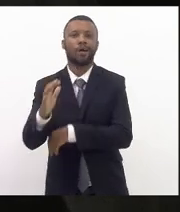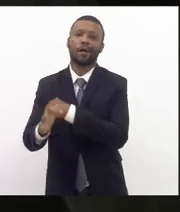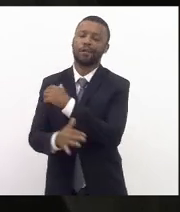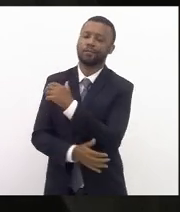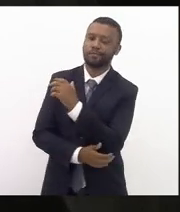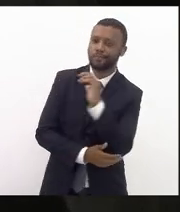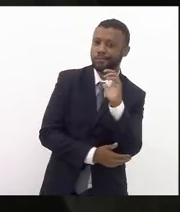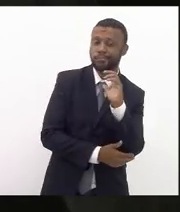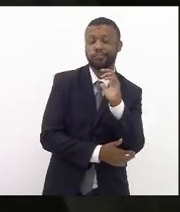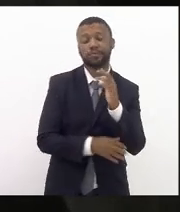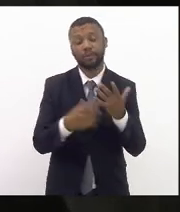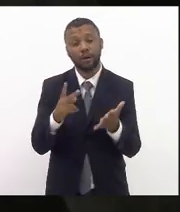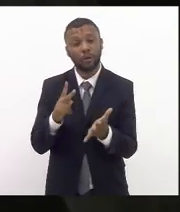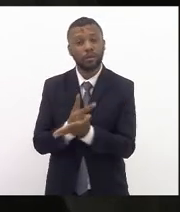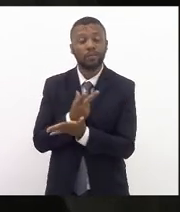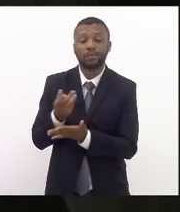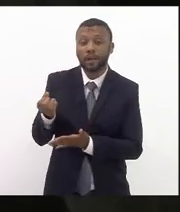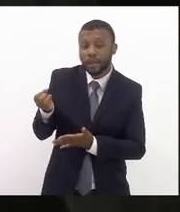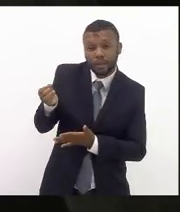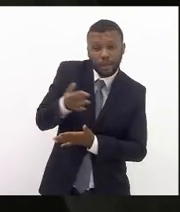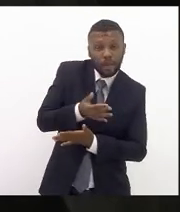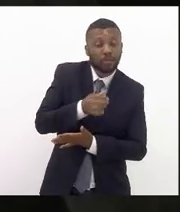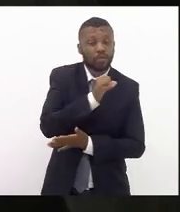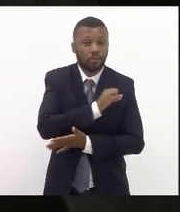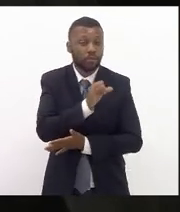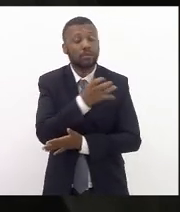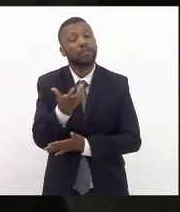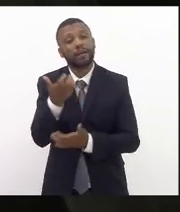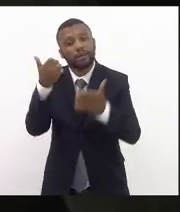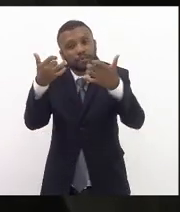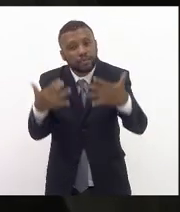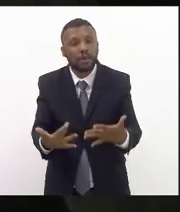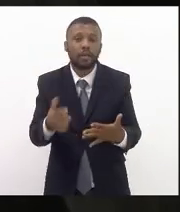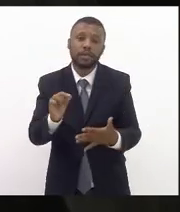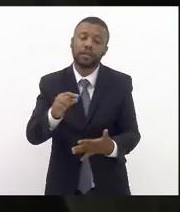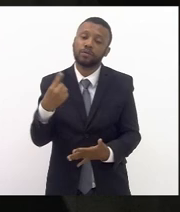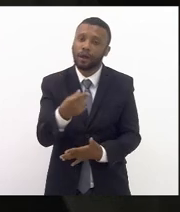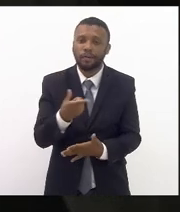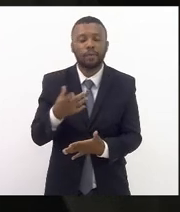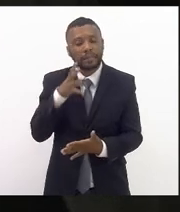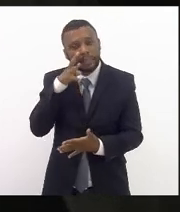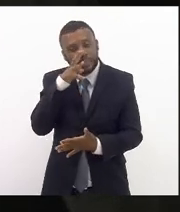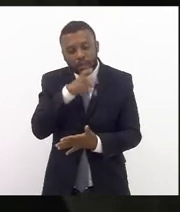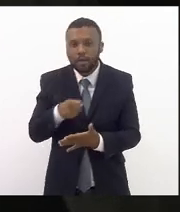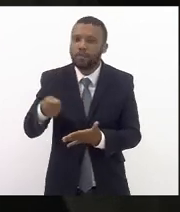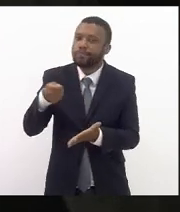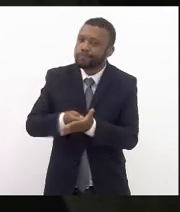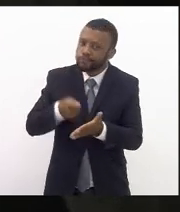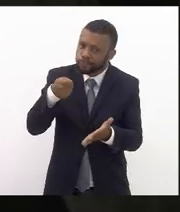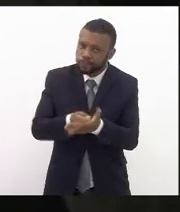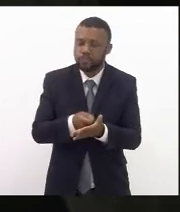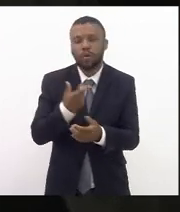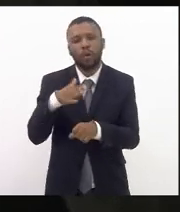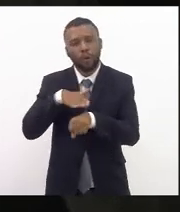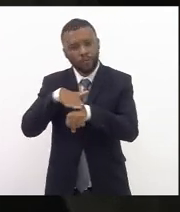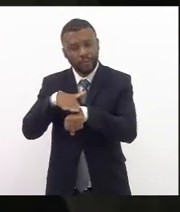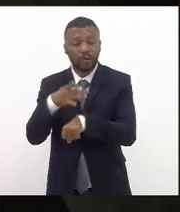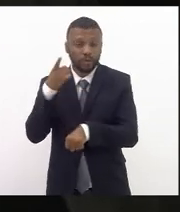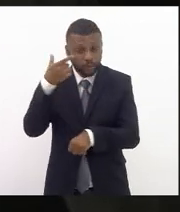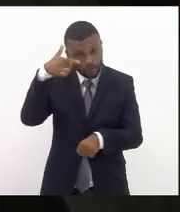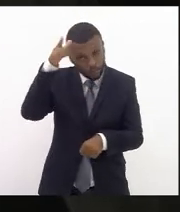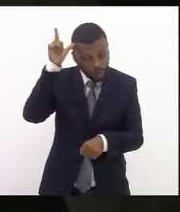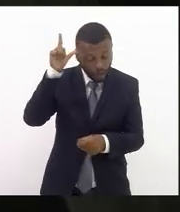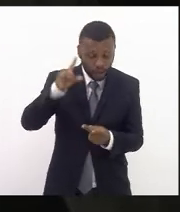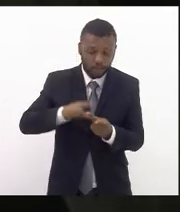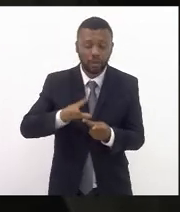Janeiro. Então, eu quero aqui dizer que nós vamos insistir, conversei com a deputada Luiz Paulo, com a